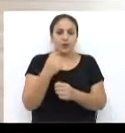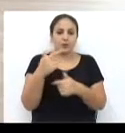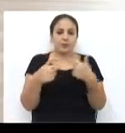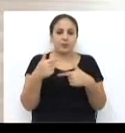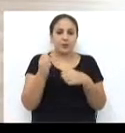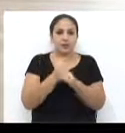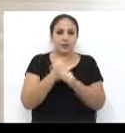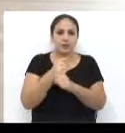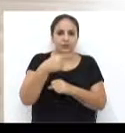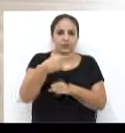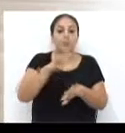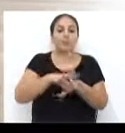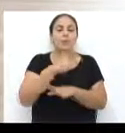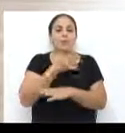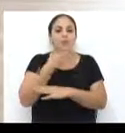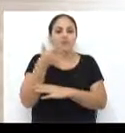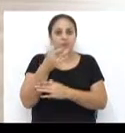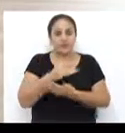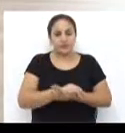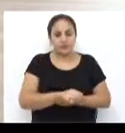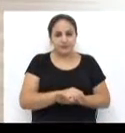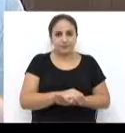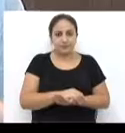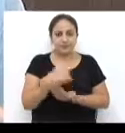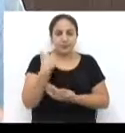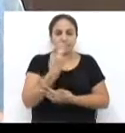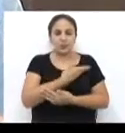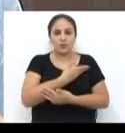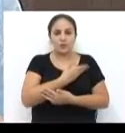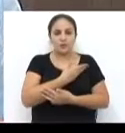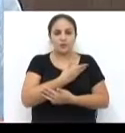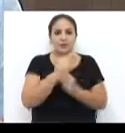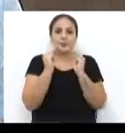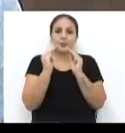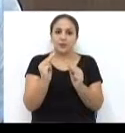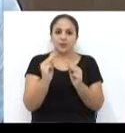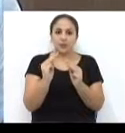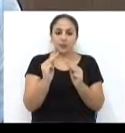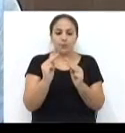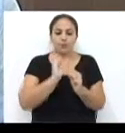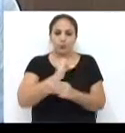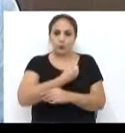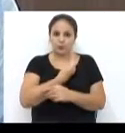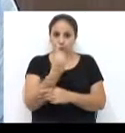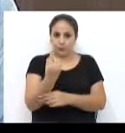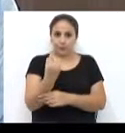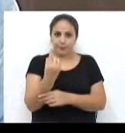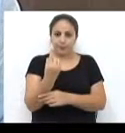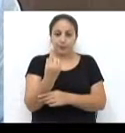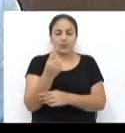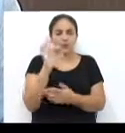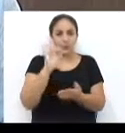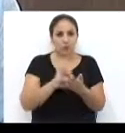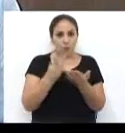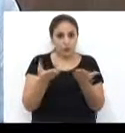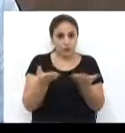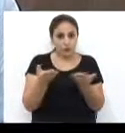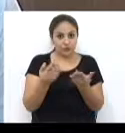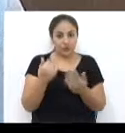o trabalho no ano que vem será mais fácil. A nossa missão número um encerrou-se hoje e